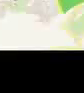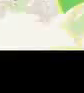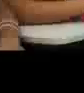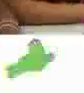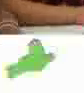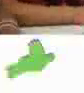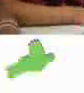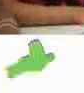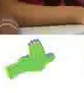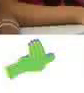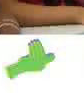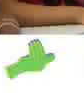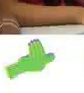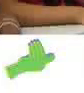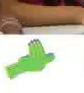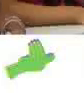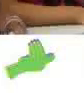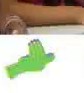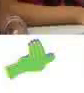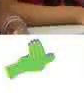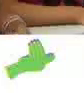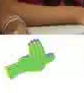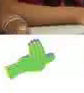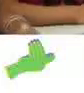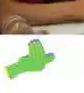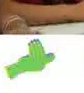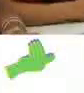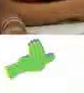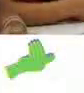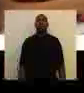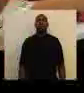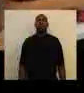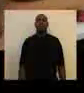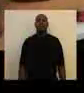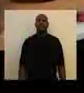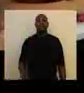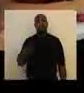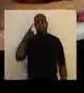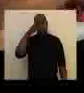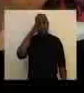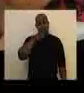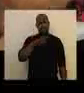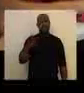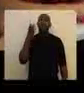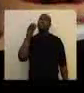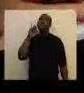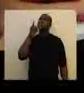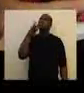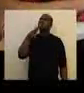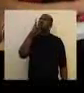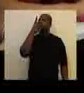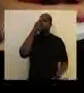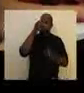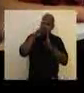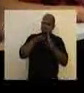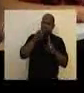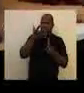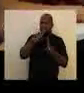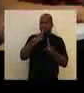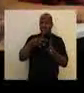Libras. Maiara Gonçalves, aluna de Libras. Tem um mês, mais ou menos. Eu tava no shopping, até comentei com o Felipe.